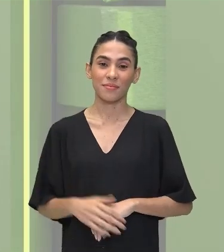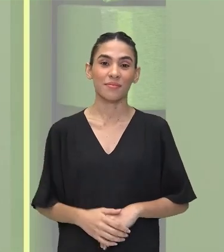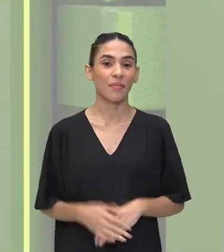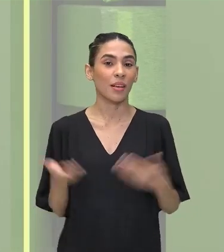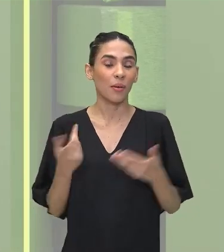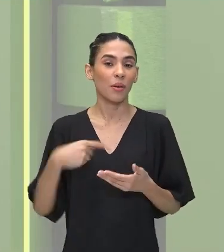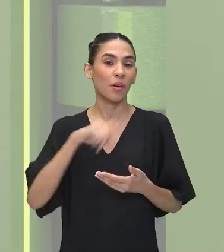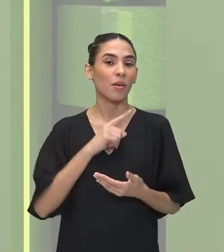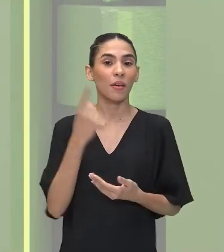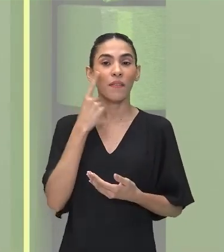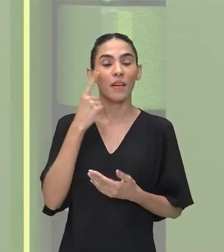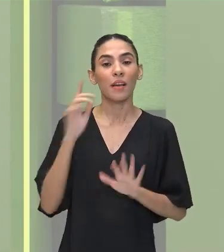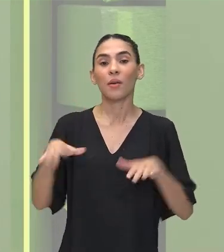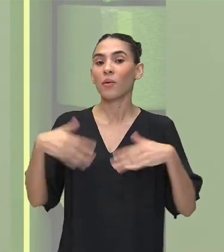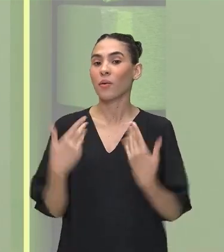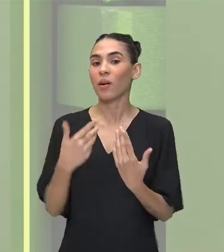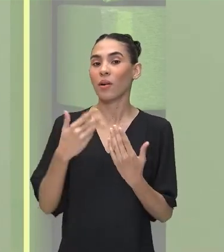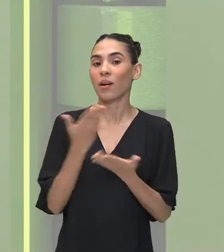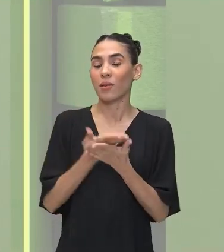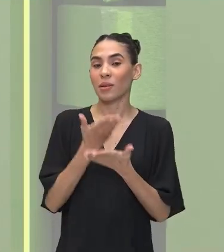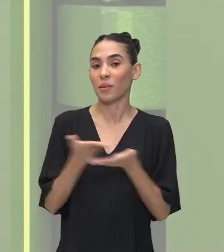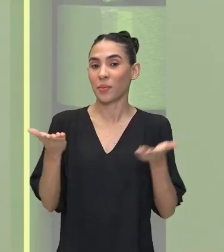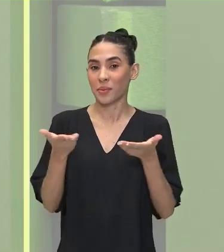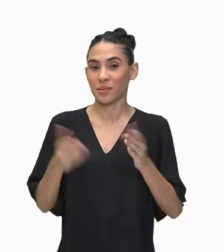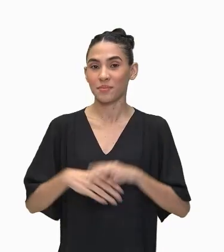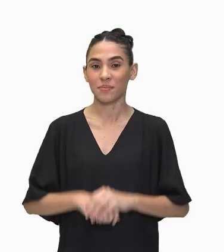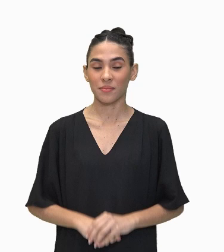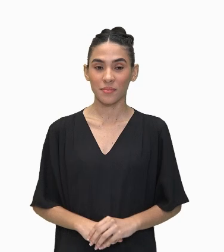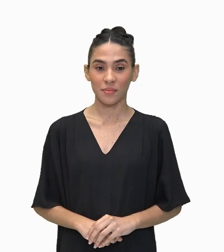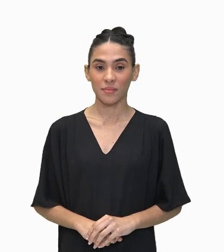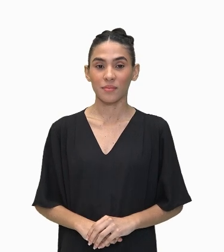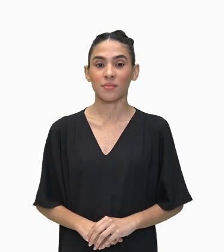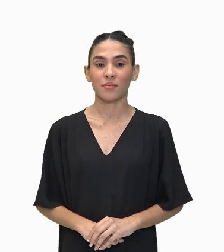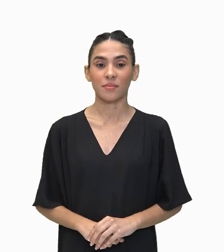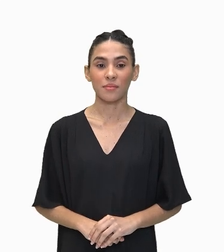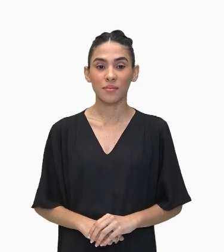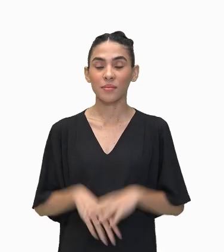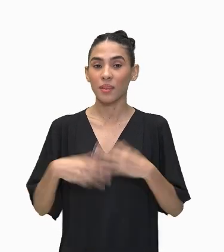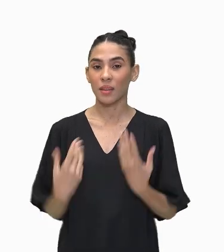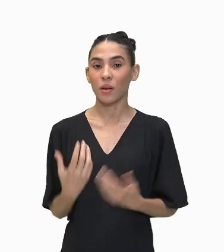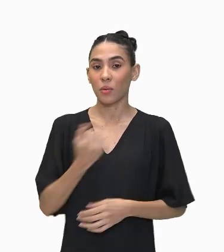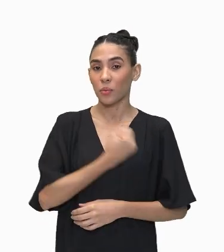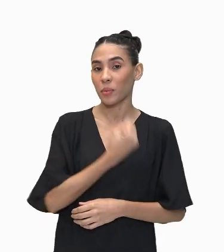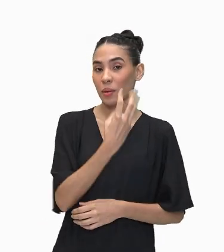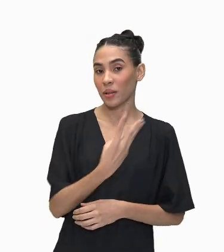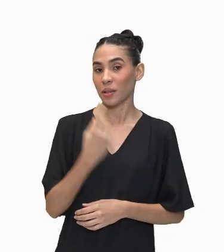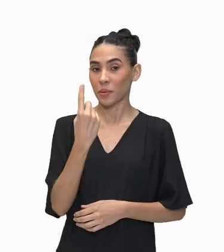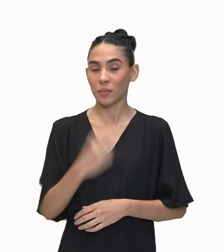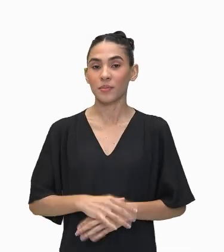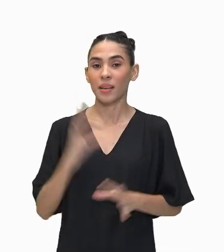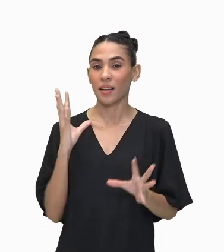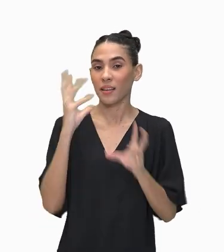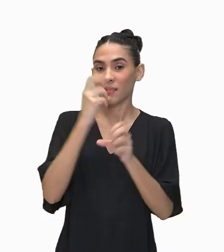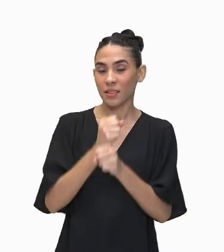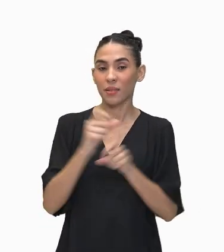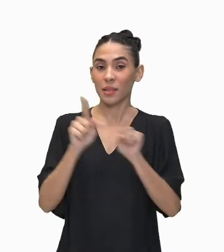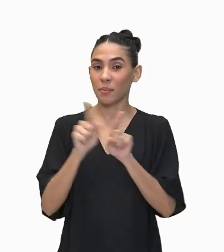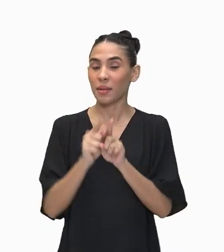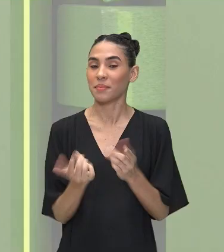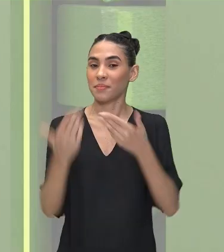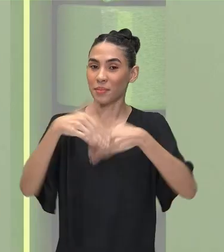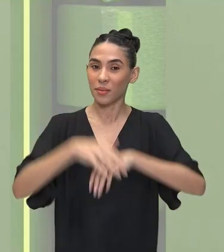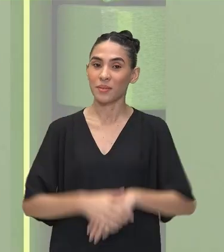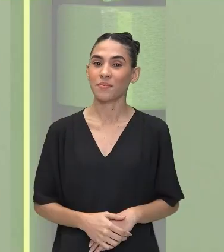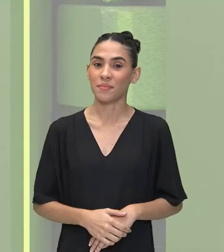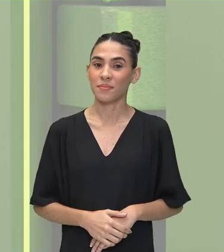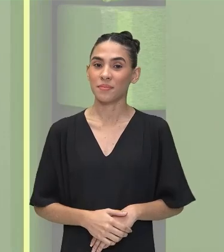e agora vamos ver qual é essa nossa aula de hoje. Essa é a aula 31, revisão e